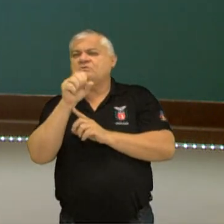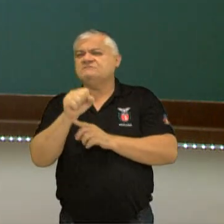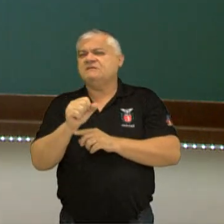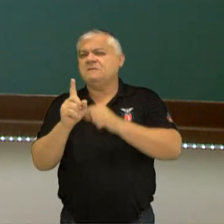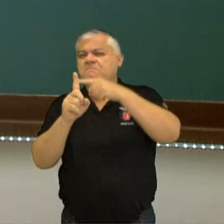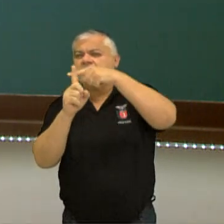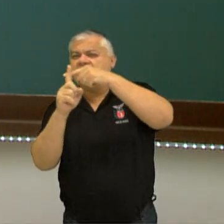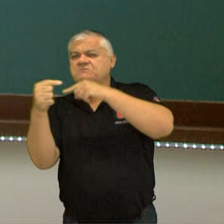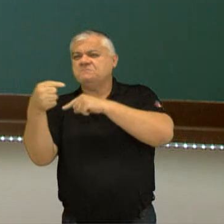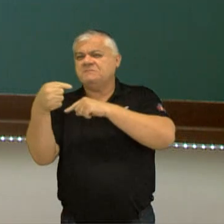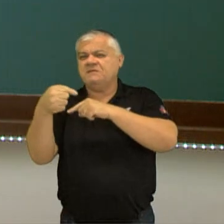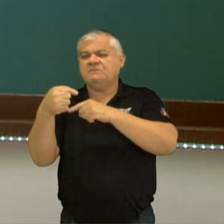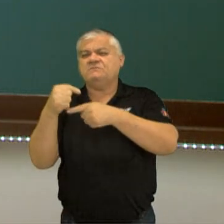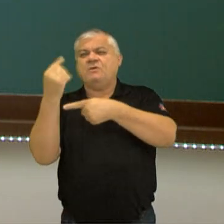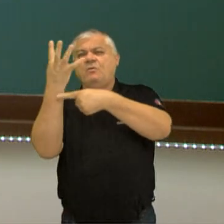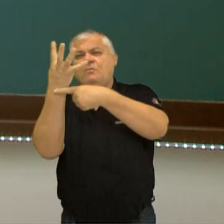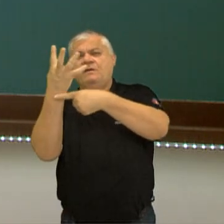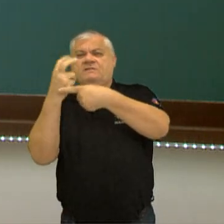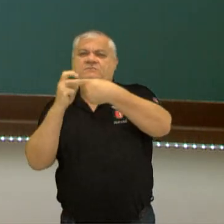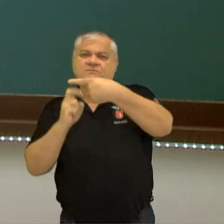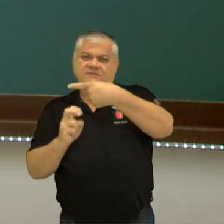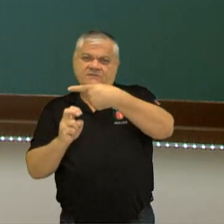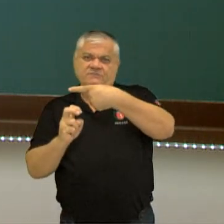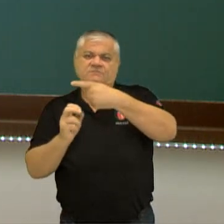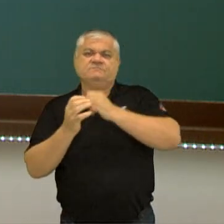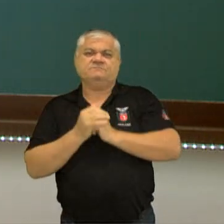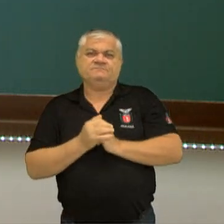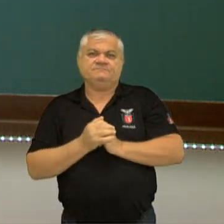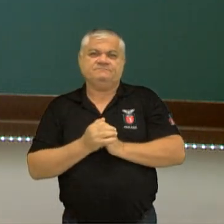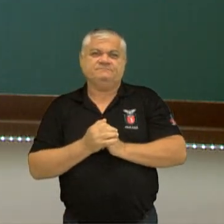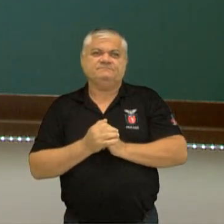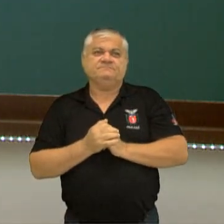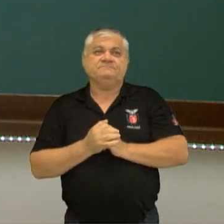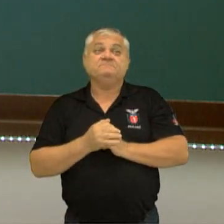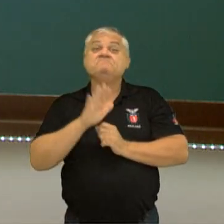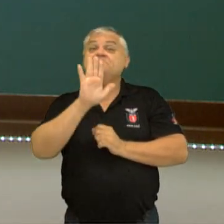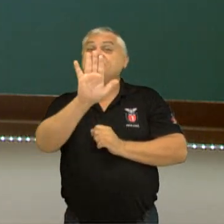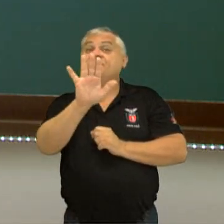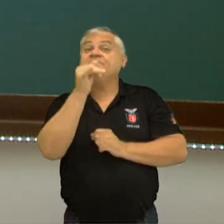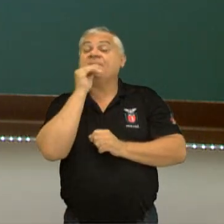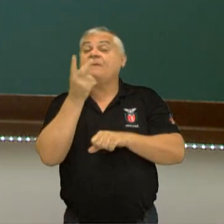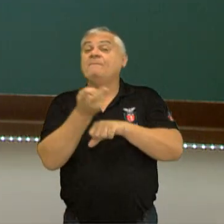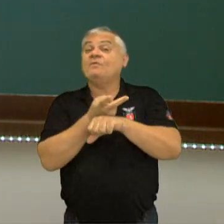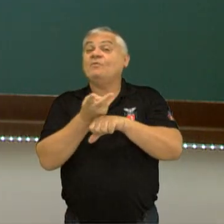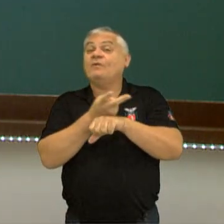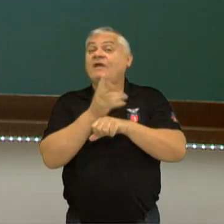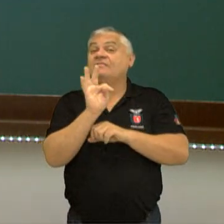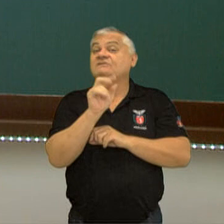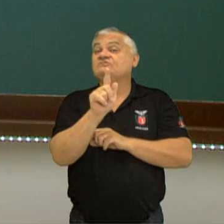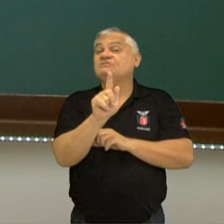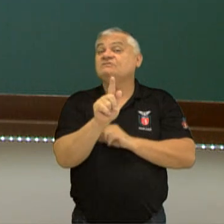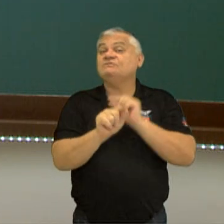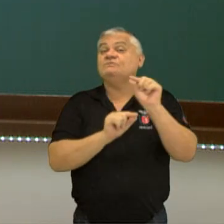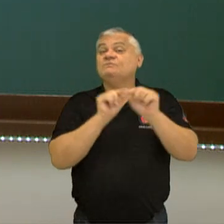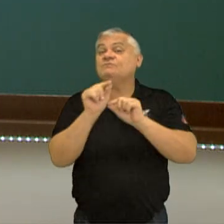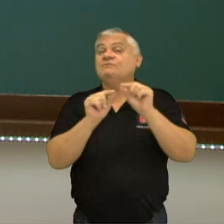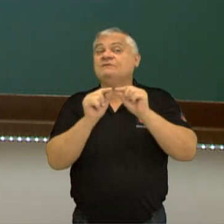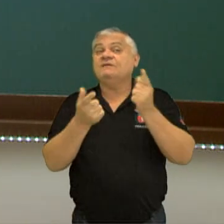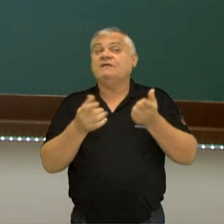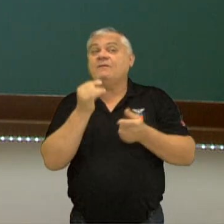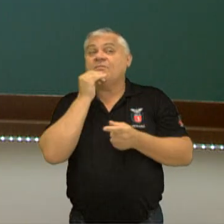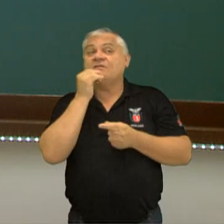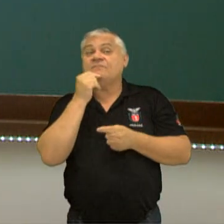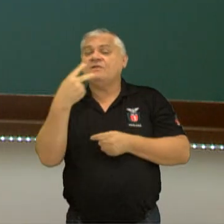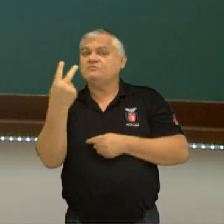ângulo pode ser mais ou menos 4/5. Mas nós vamos analisar o quadrante a qual esse ângulo pertence, ele